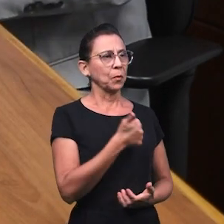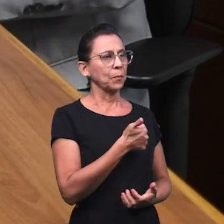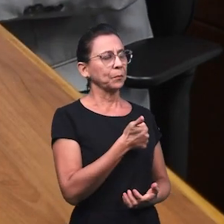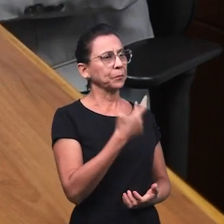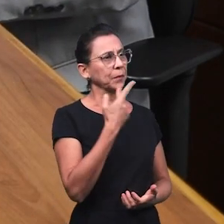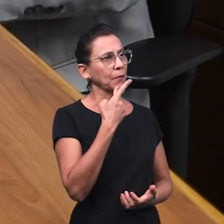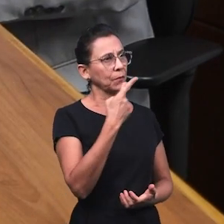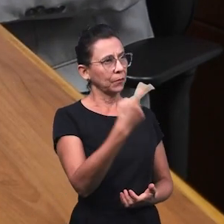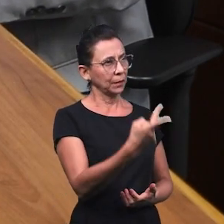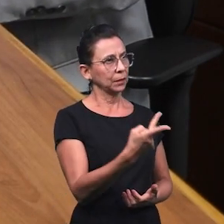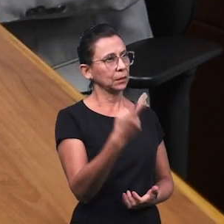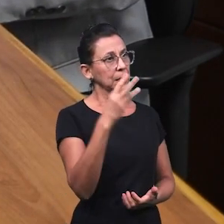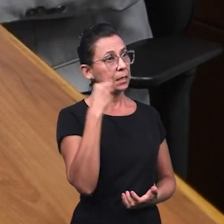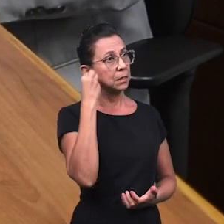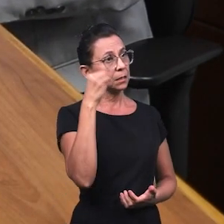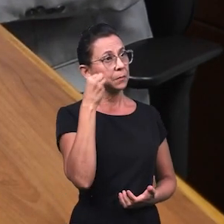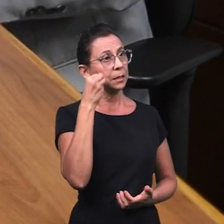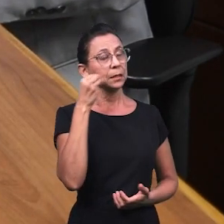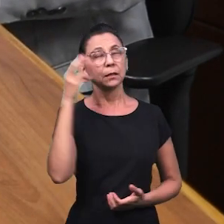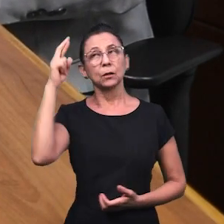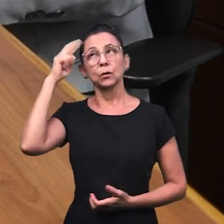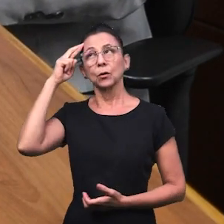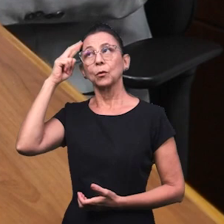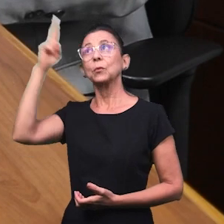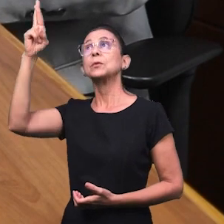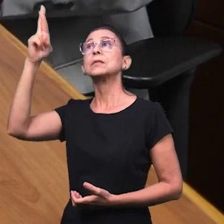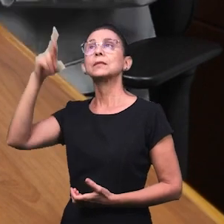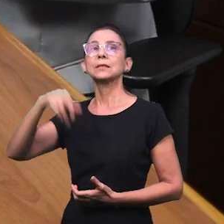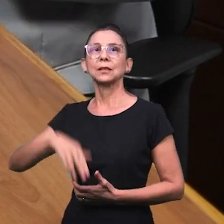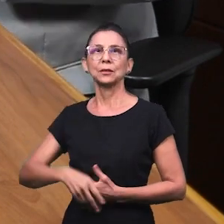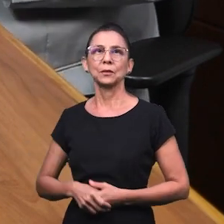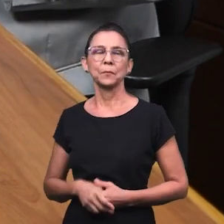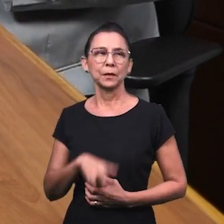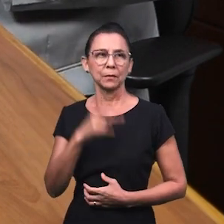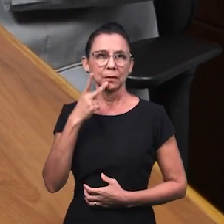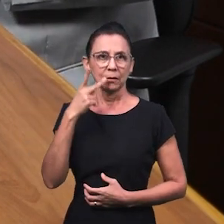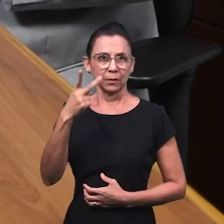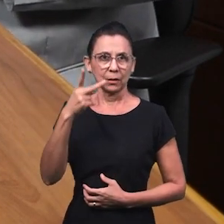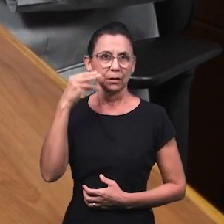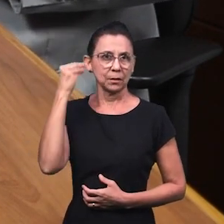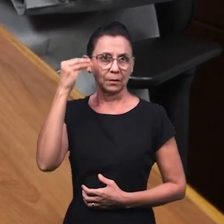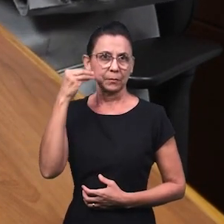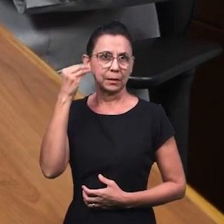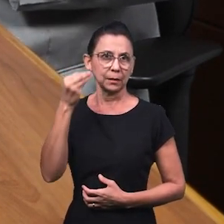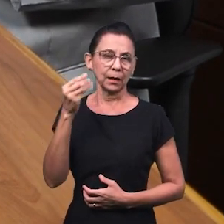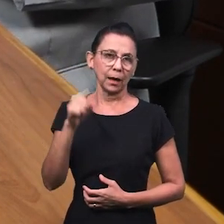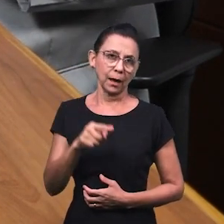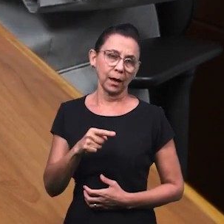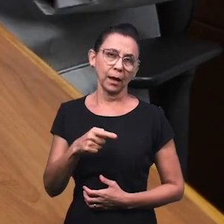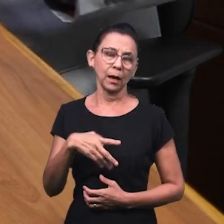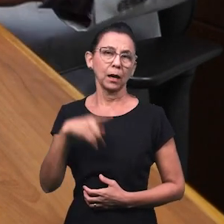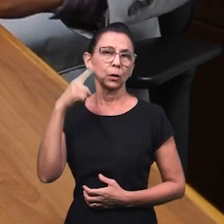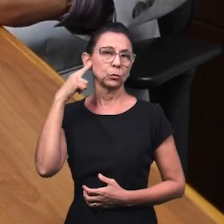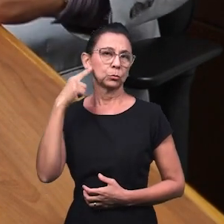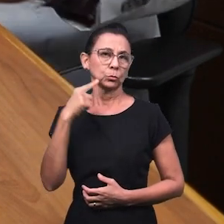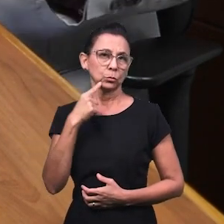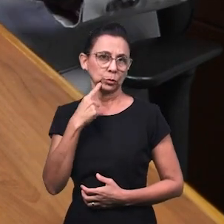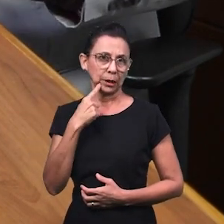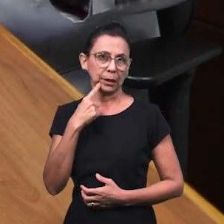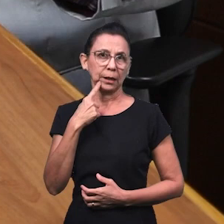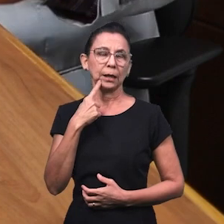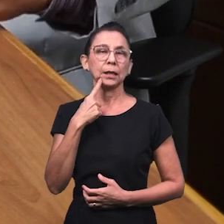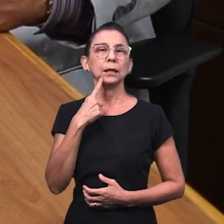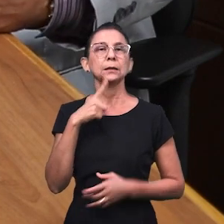Fala agora sobre a sua experiência com o Senhor. Porque você falou da sua experiência com a surdez